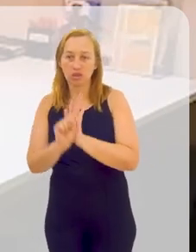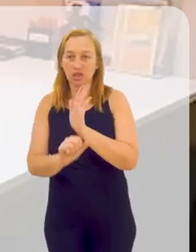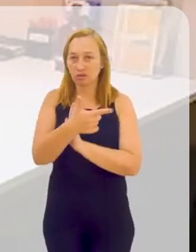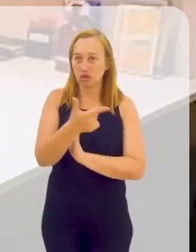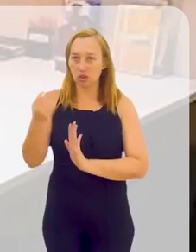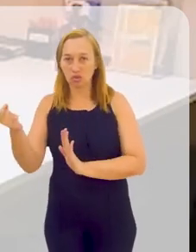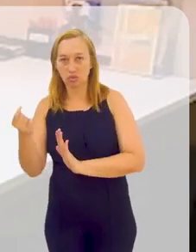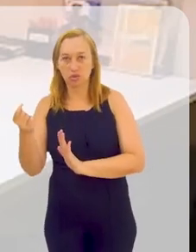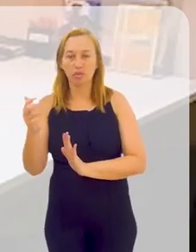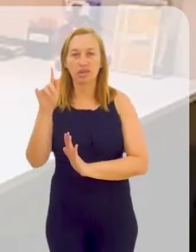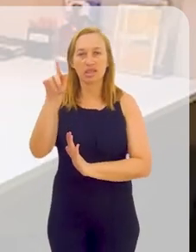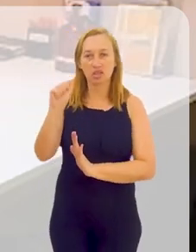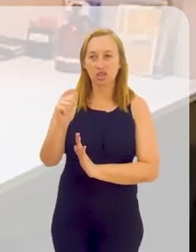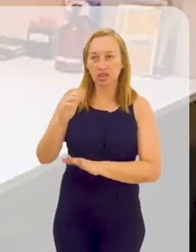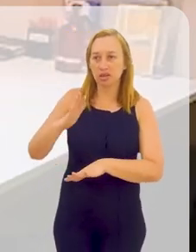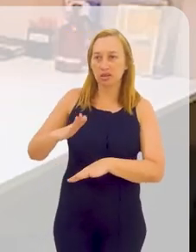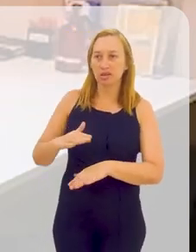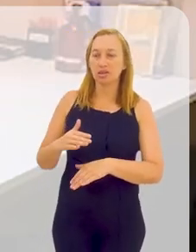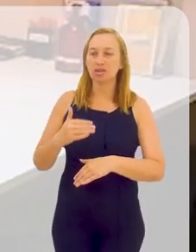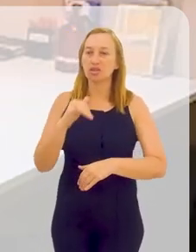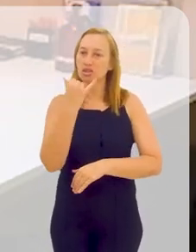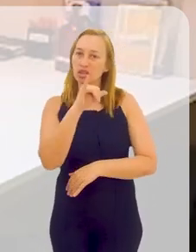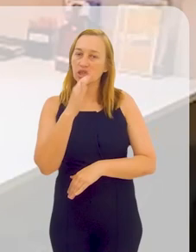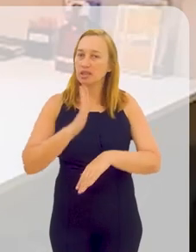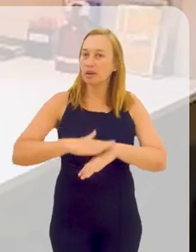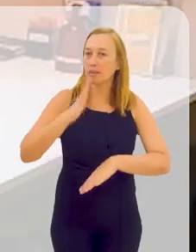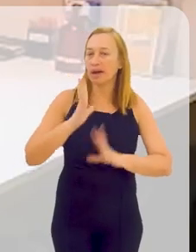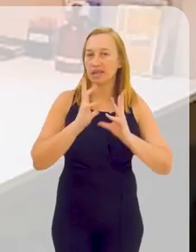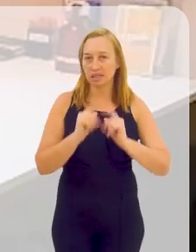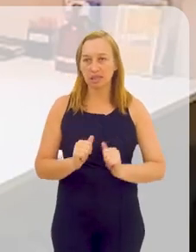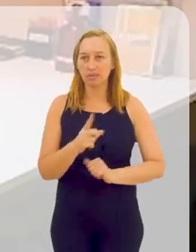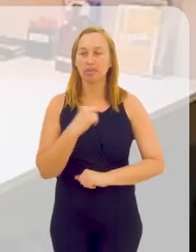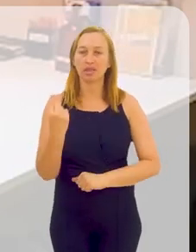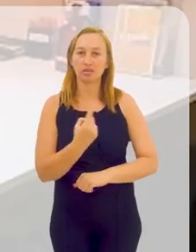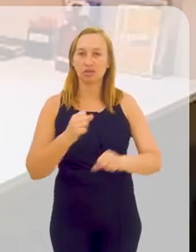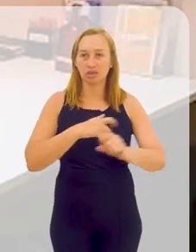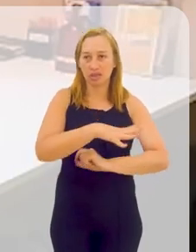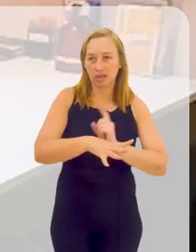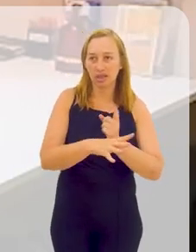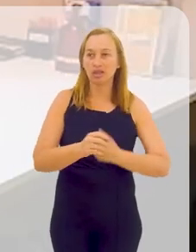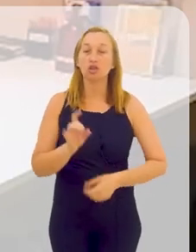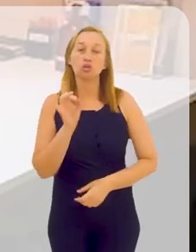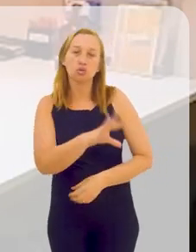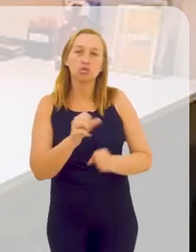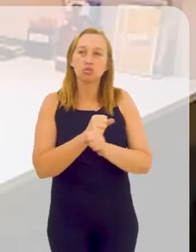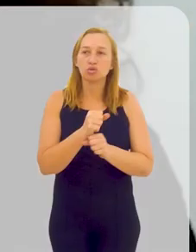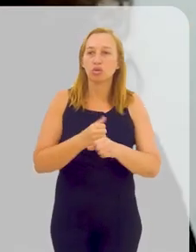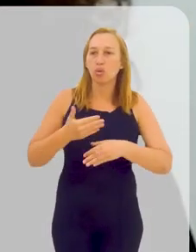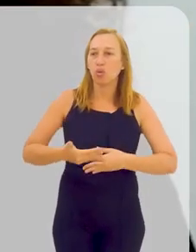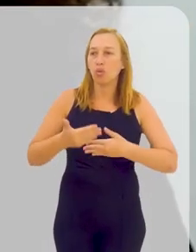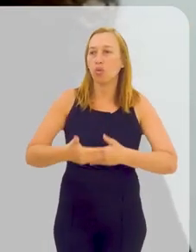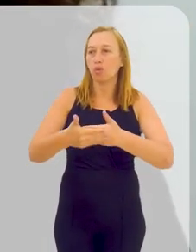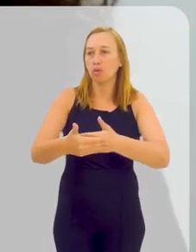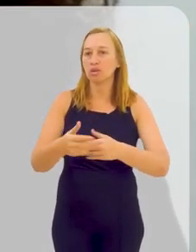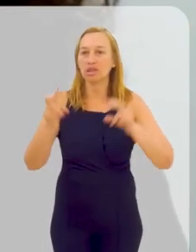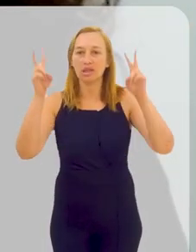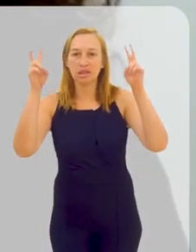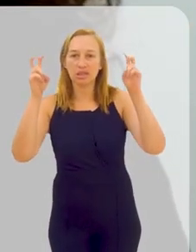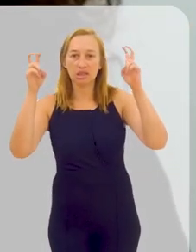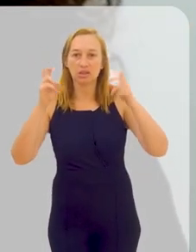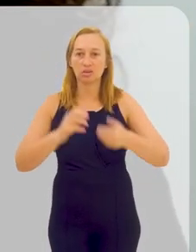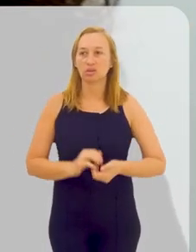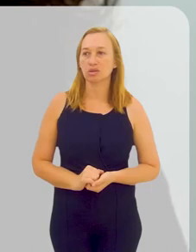para o século 21 né E para essa agenda cada vez de energia mais limpa para nossa sociedade nos últimos anos tem